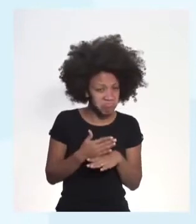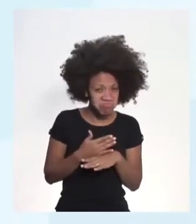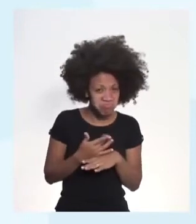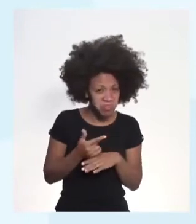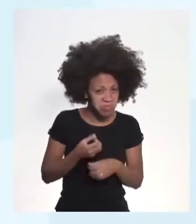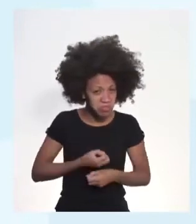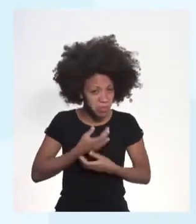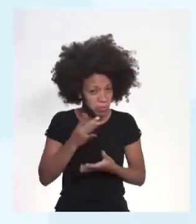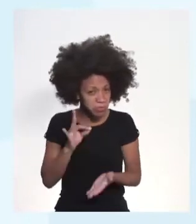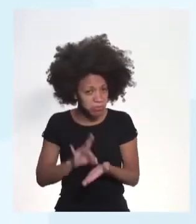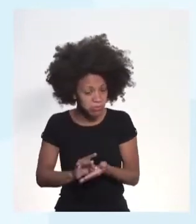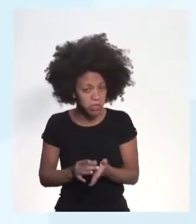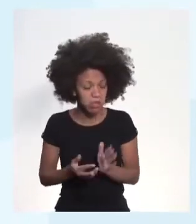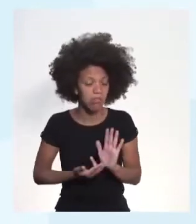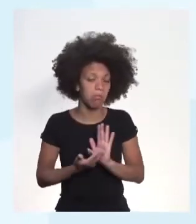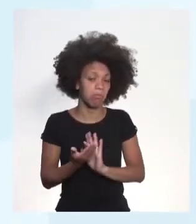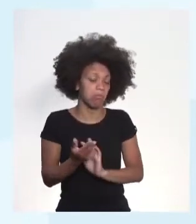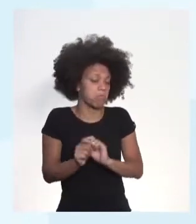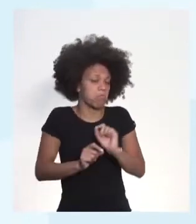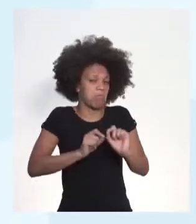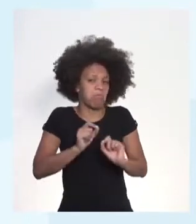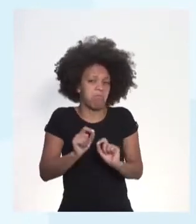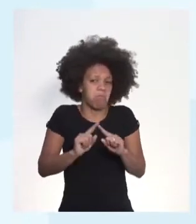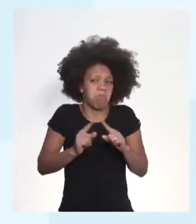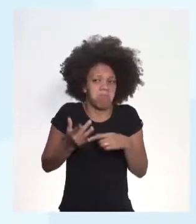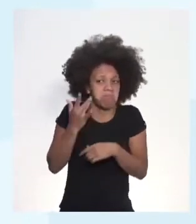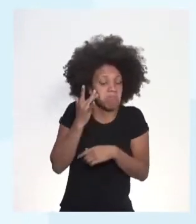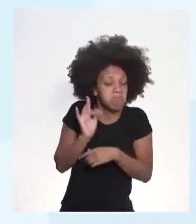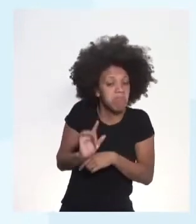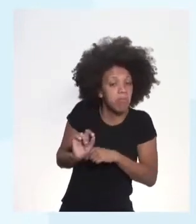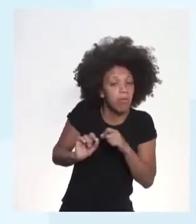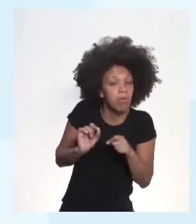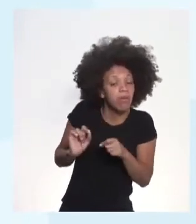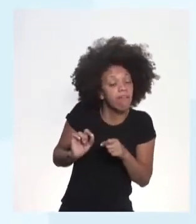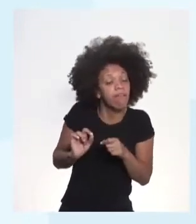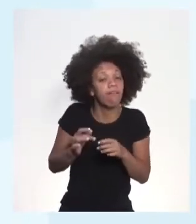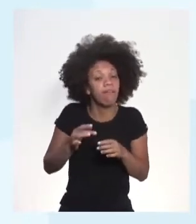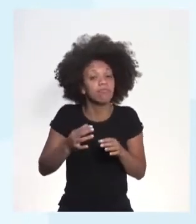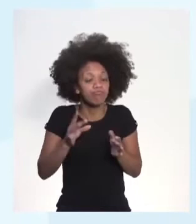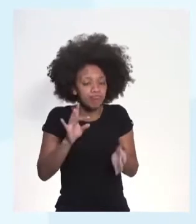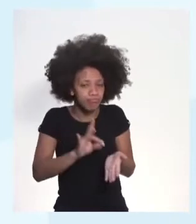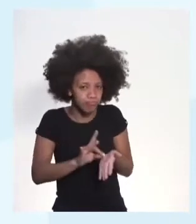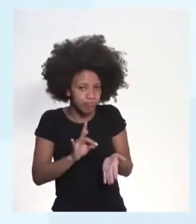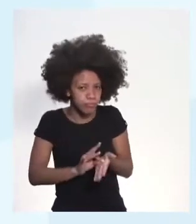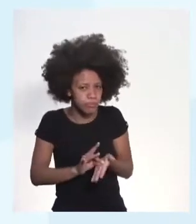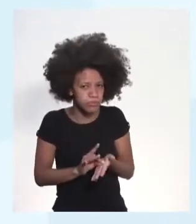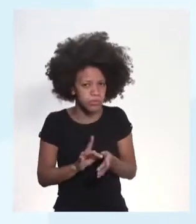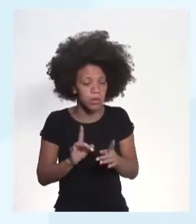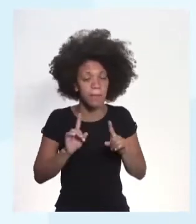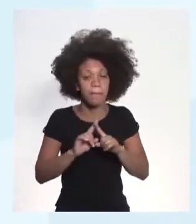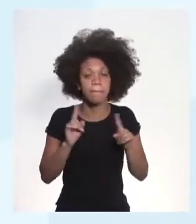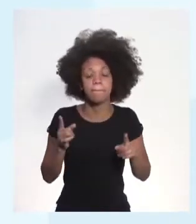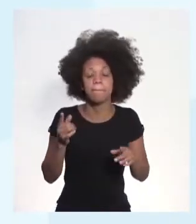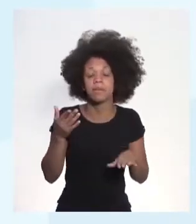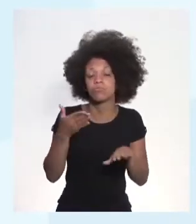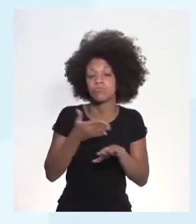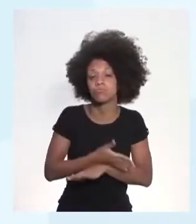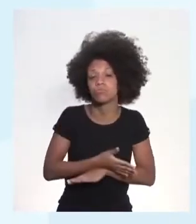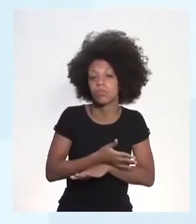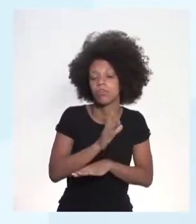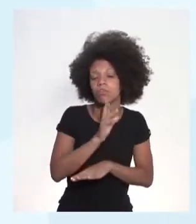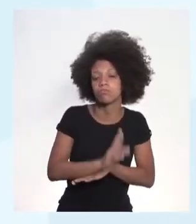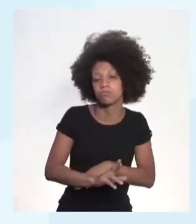ele representa algo para nós nós é relacionarmos com uma situação problema mas para chegar a um resultado